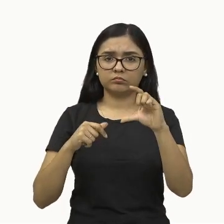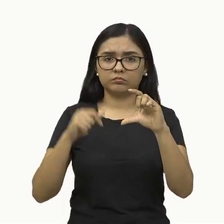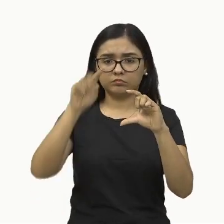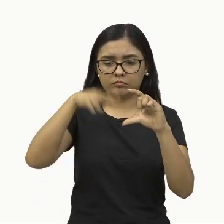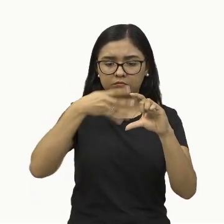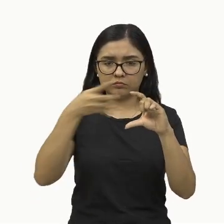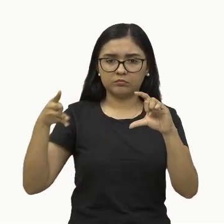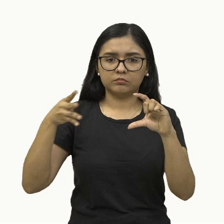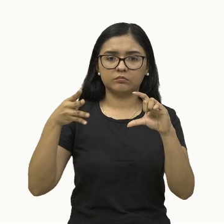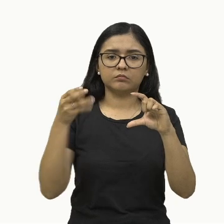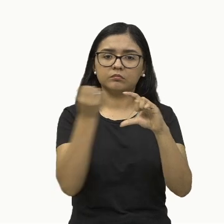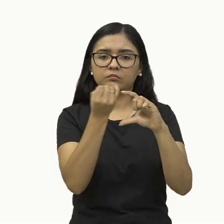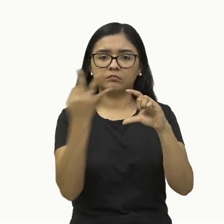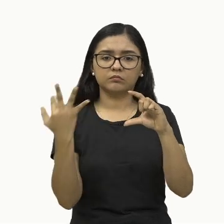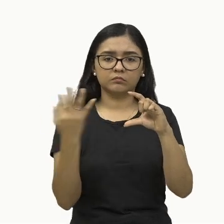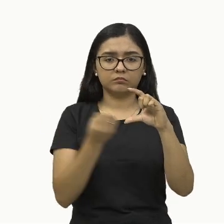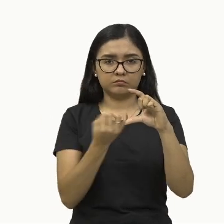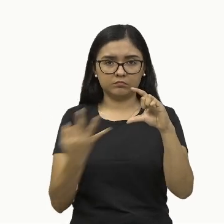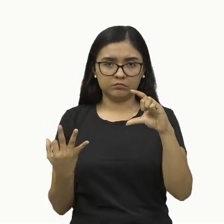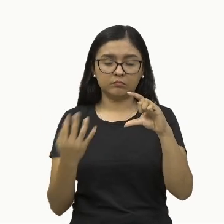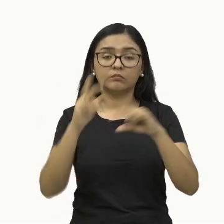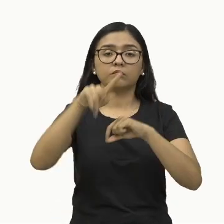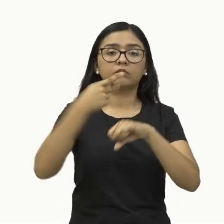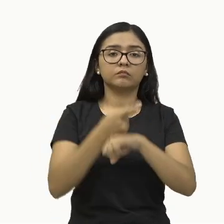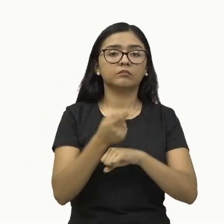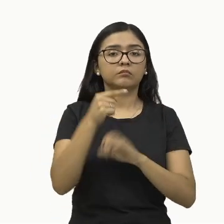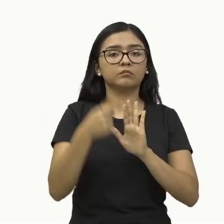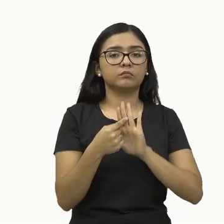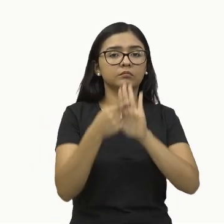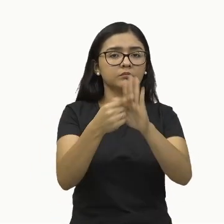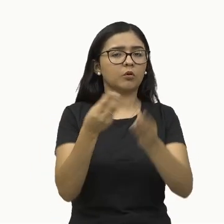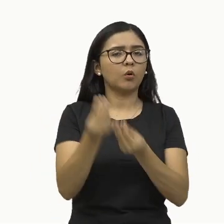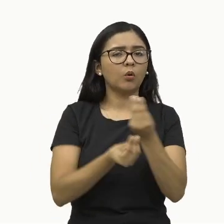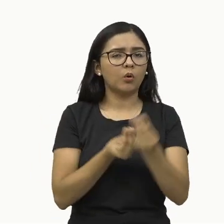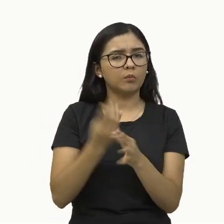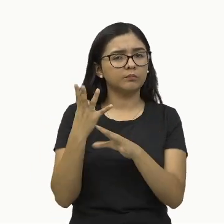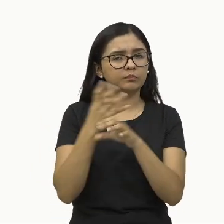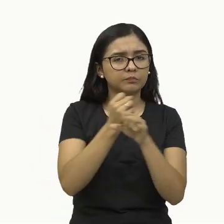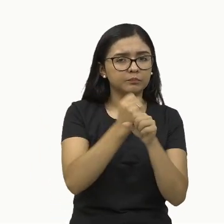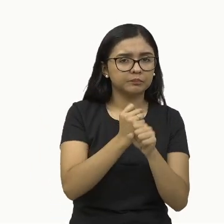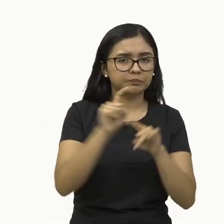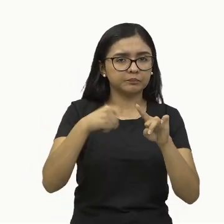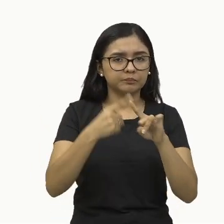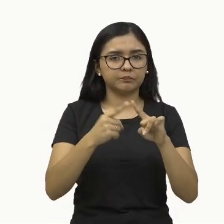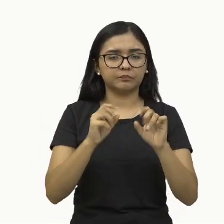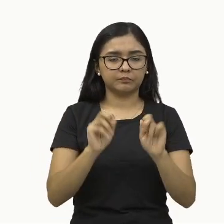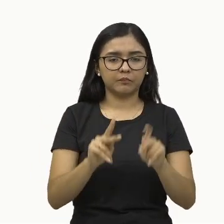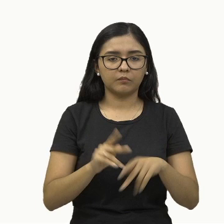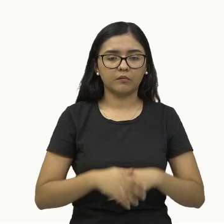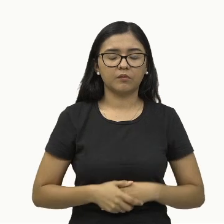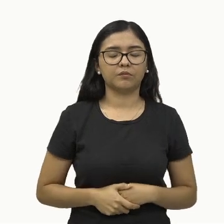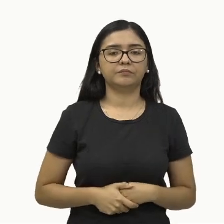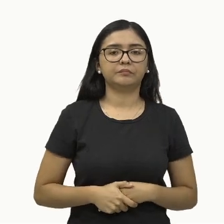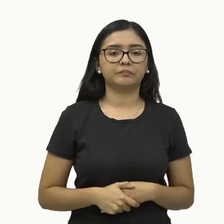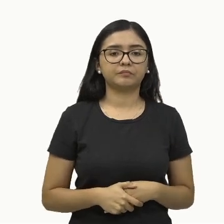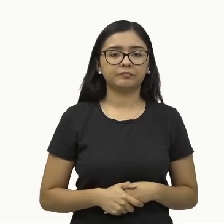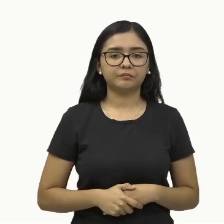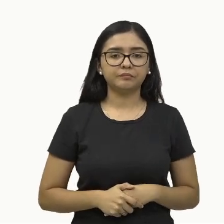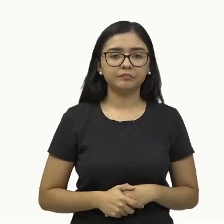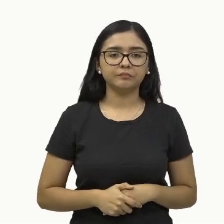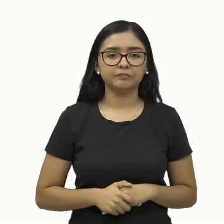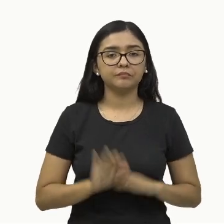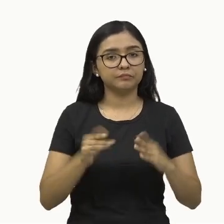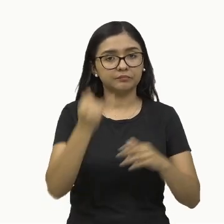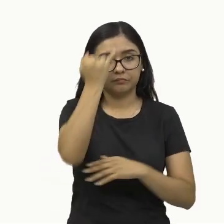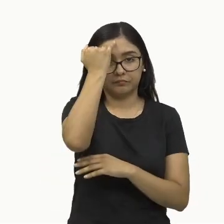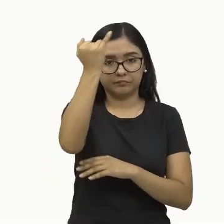dessa matriz. Tá certo? Daqui a pouco eu vou mostrar para vocês como é que a gente faz essa multiplicação. Então, basicamente, essa é a ideia que